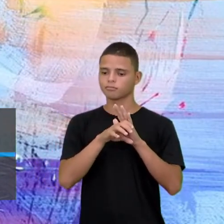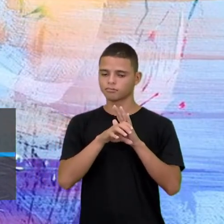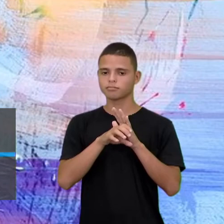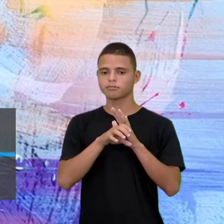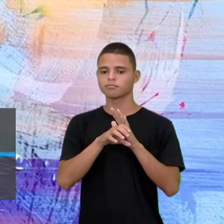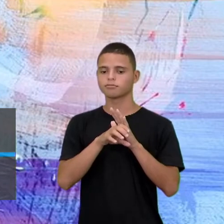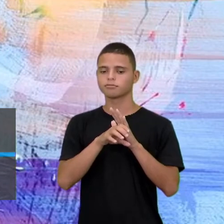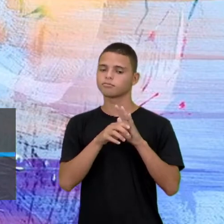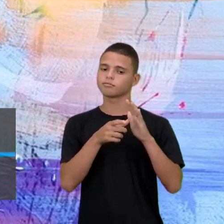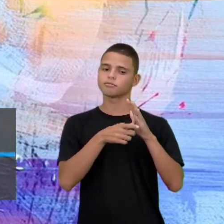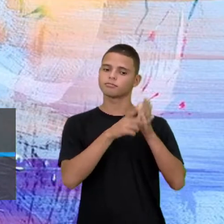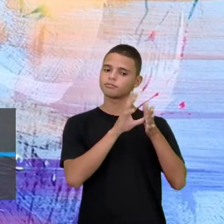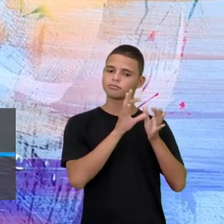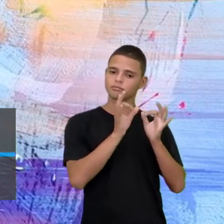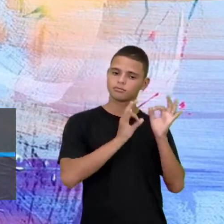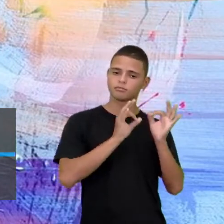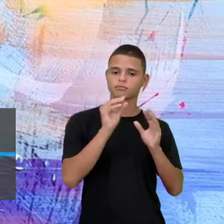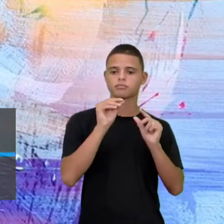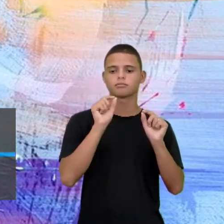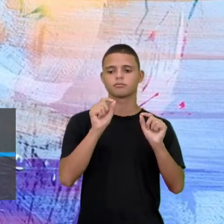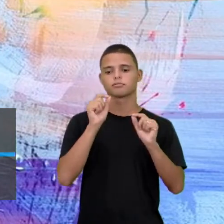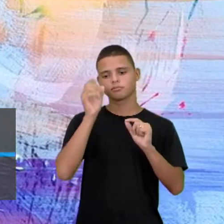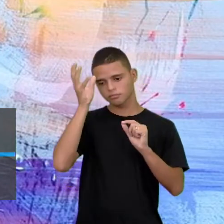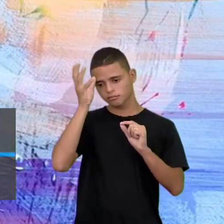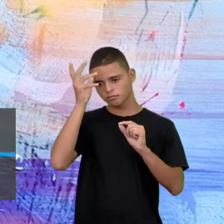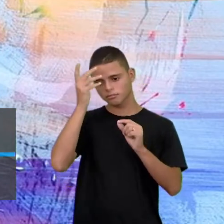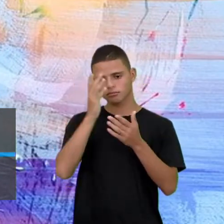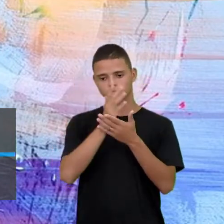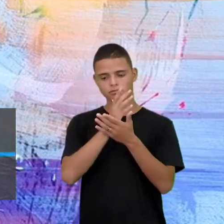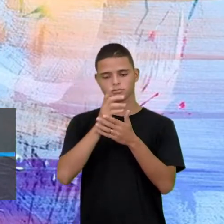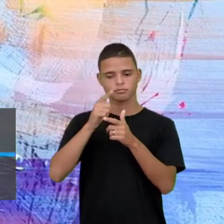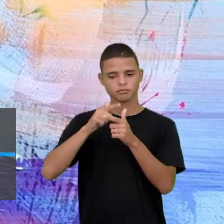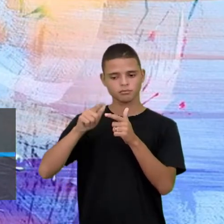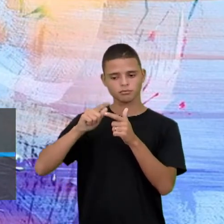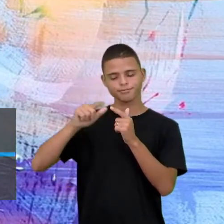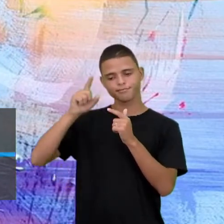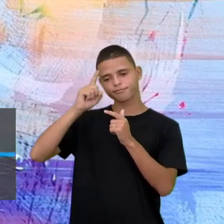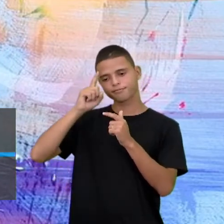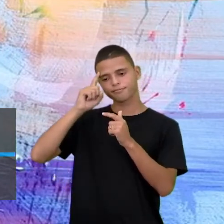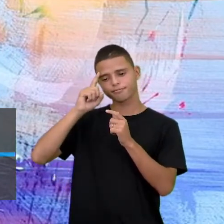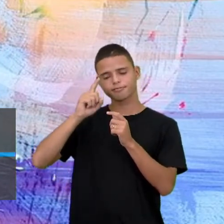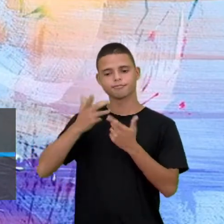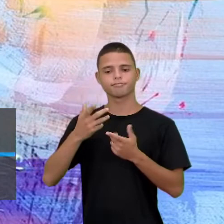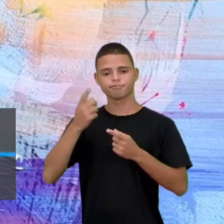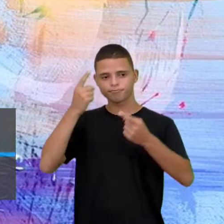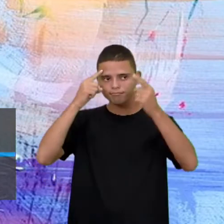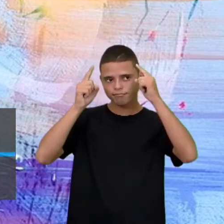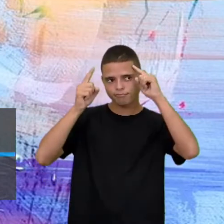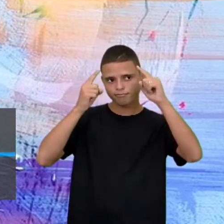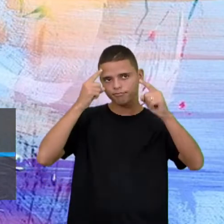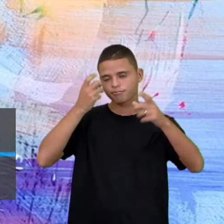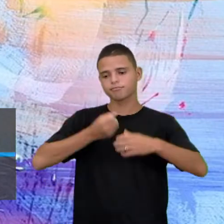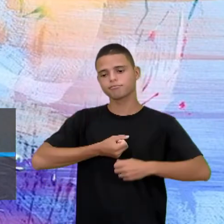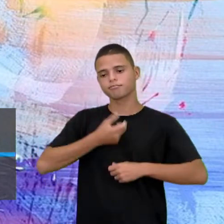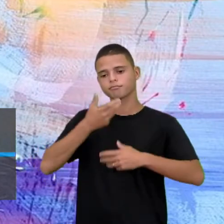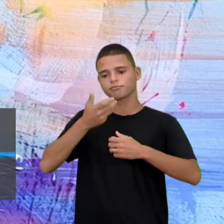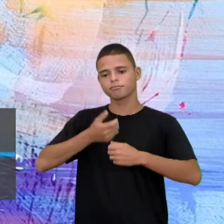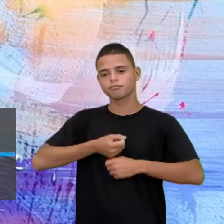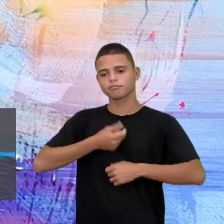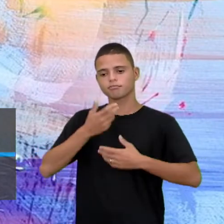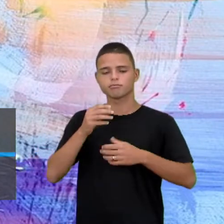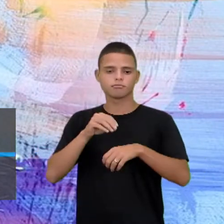pré-estabelecido, né? Que é a resolução de problemas no nosso cotidiano, né? De uma forma mais criativa. Isso é realmente